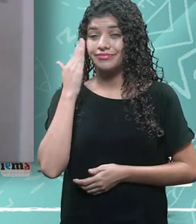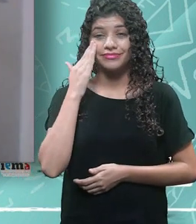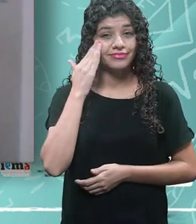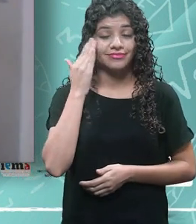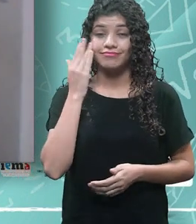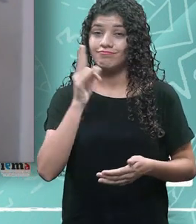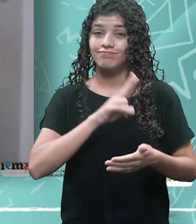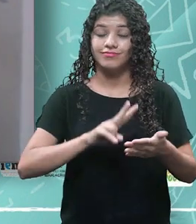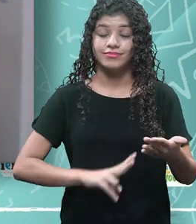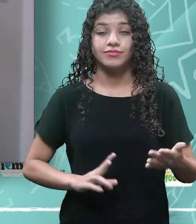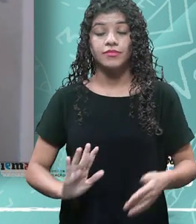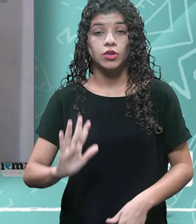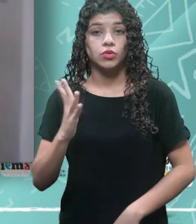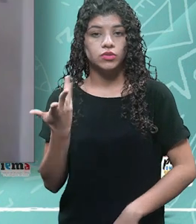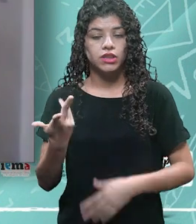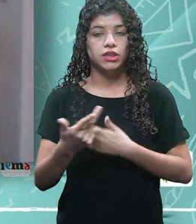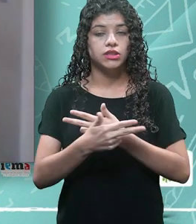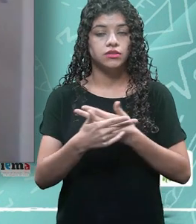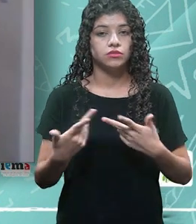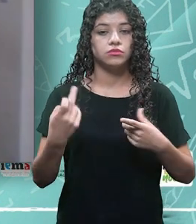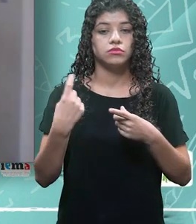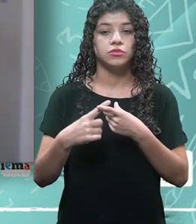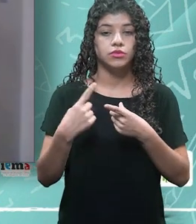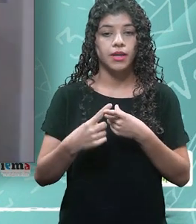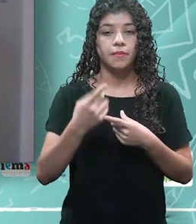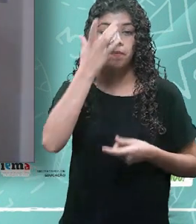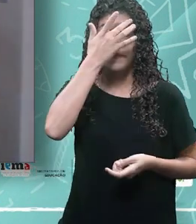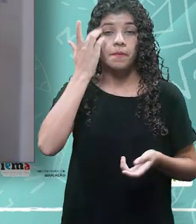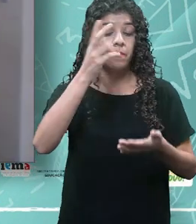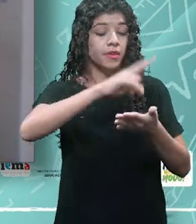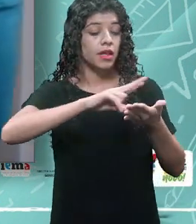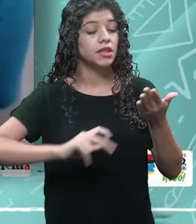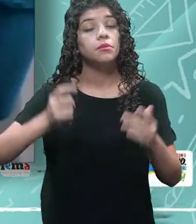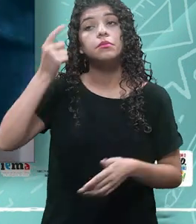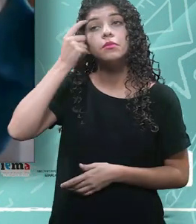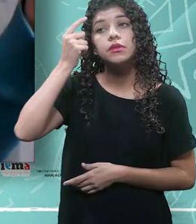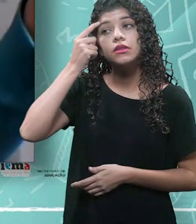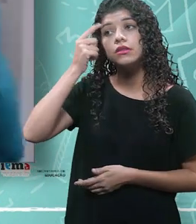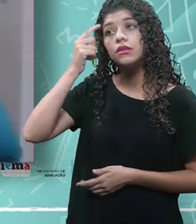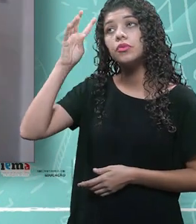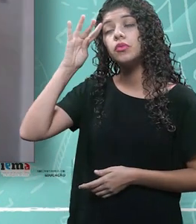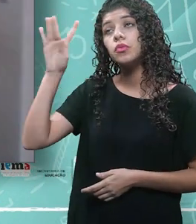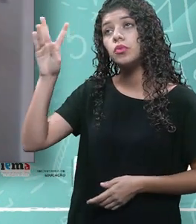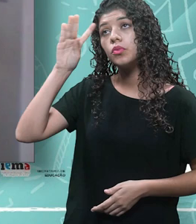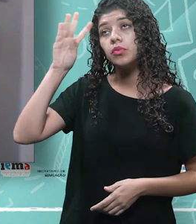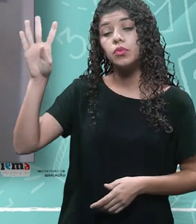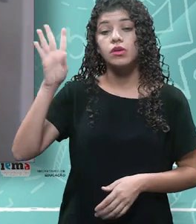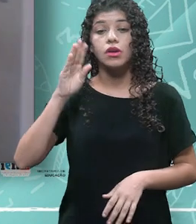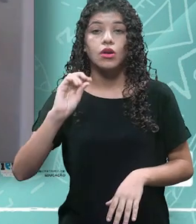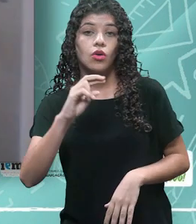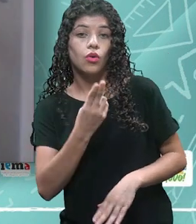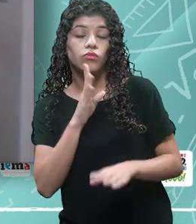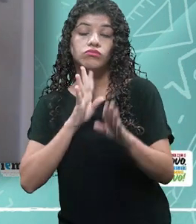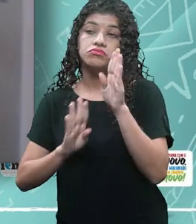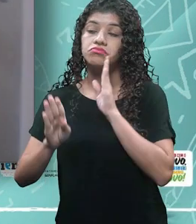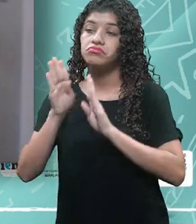e não consegue entender o que está lendo isso acontece muito quando a pessoa tá lendo e tá pensando em outras coisas ou está lendo e com